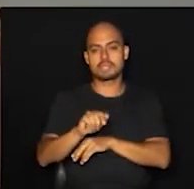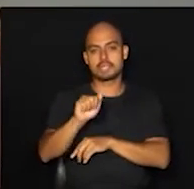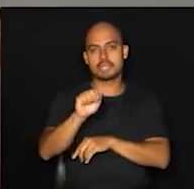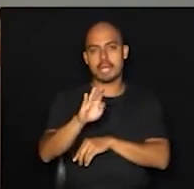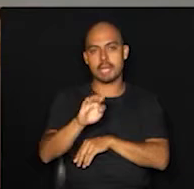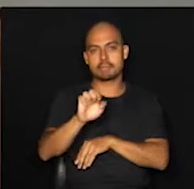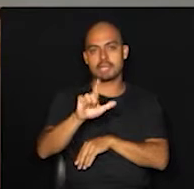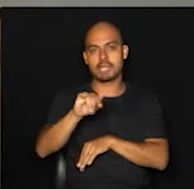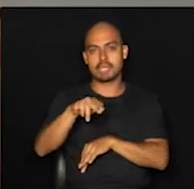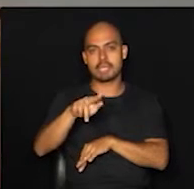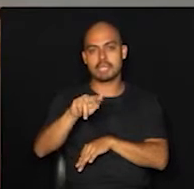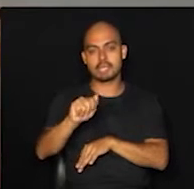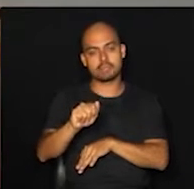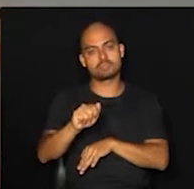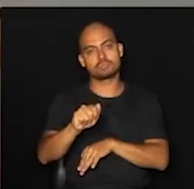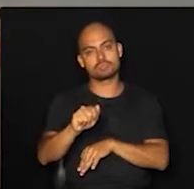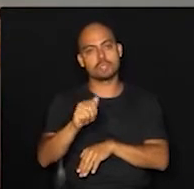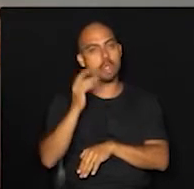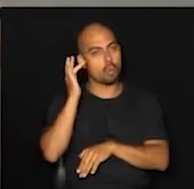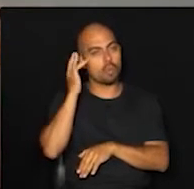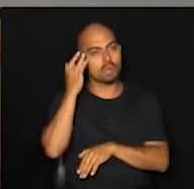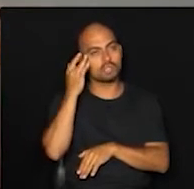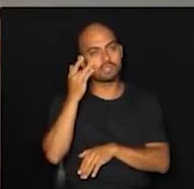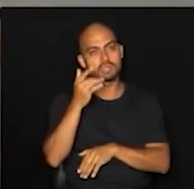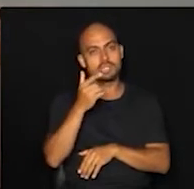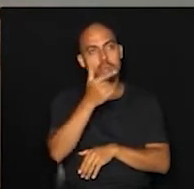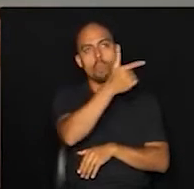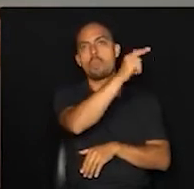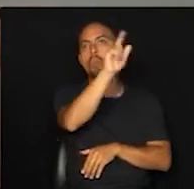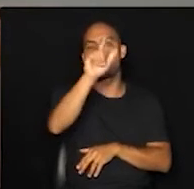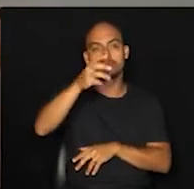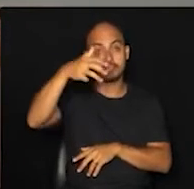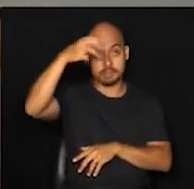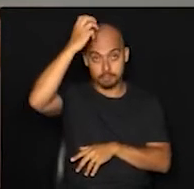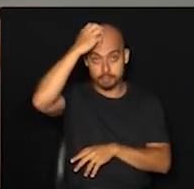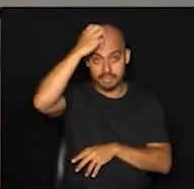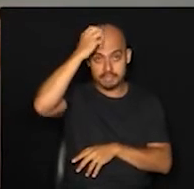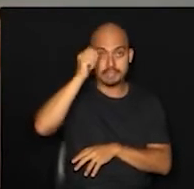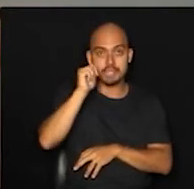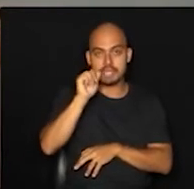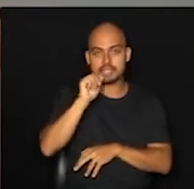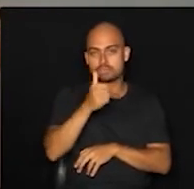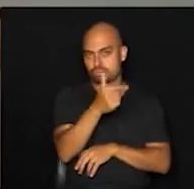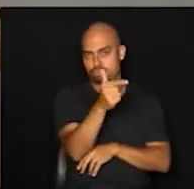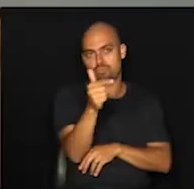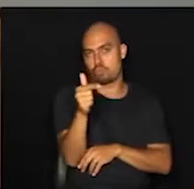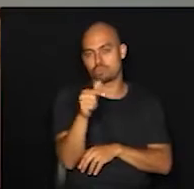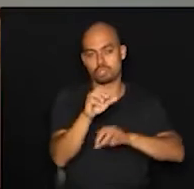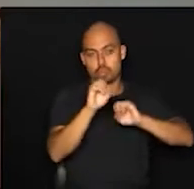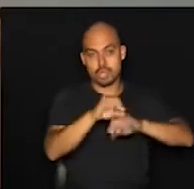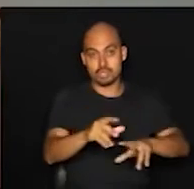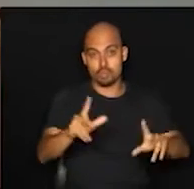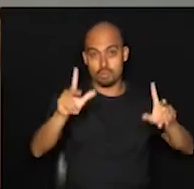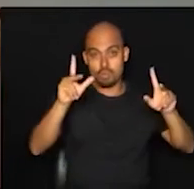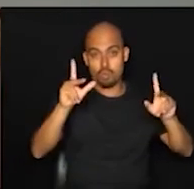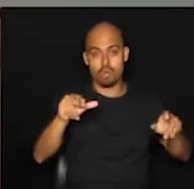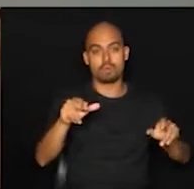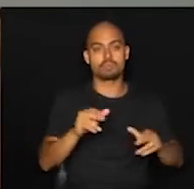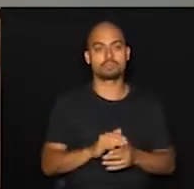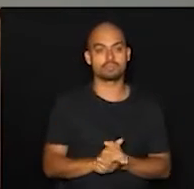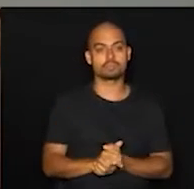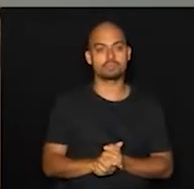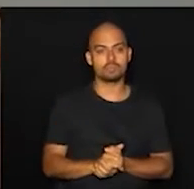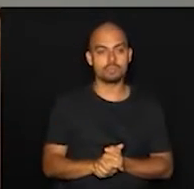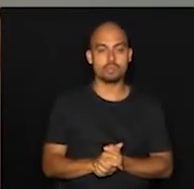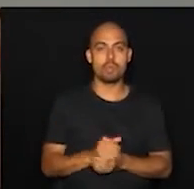provável que nenhuma princesa herdeira europeia do tempo dela tivesse tido essa educação. É provável que nenhuma. Porque ela,